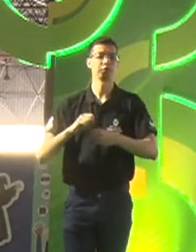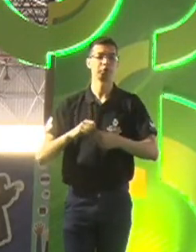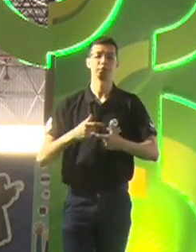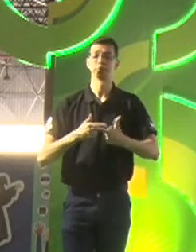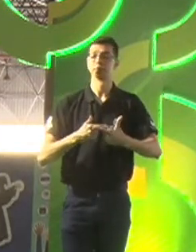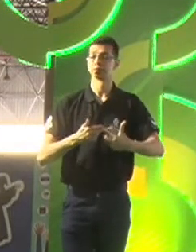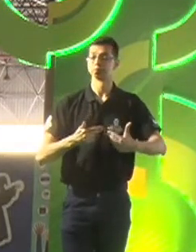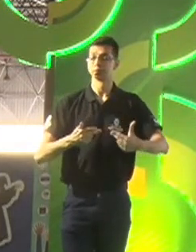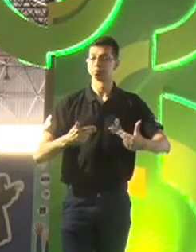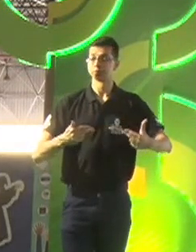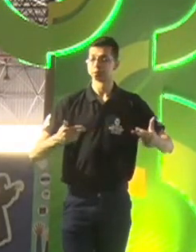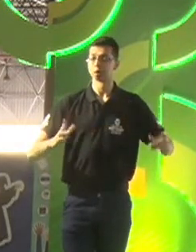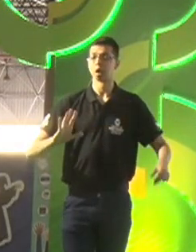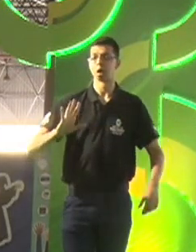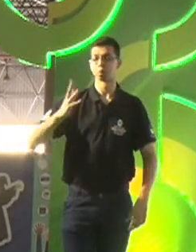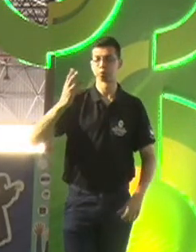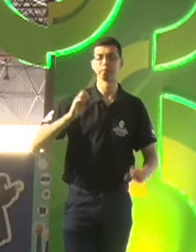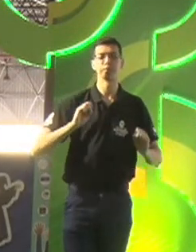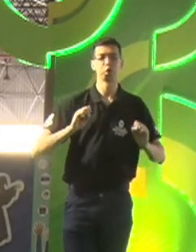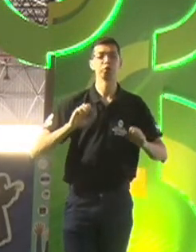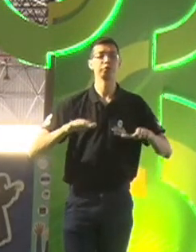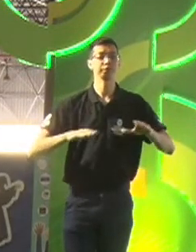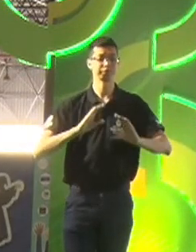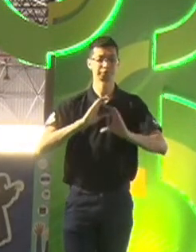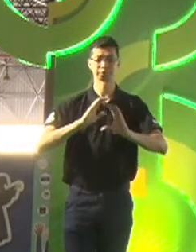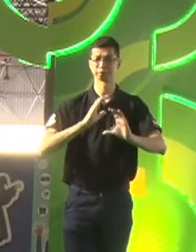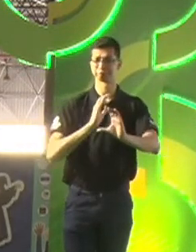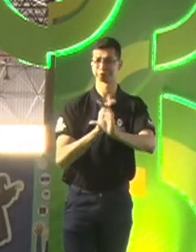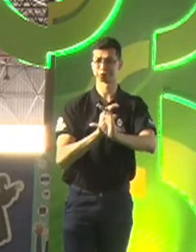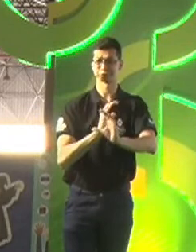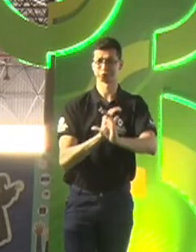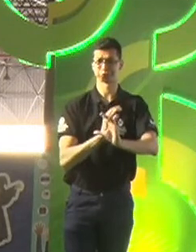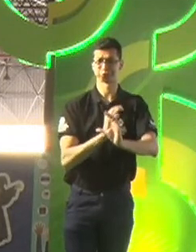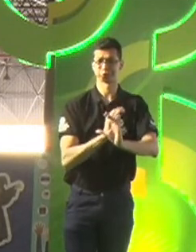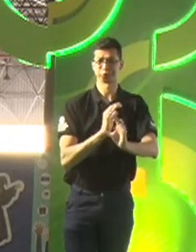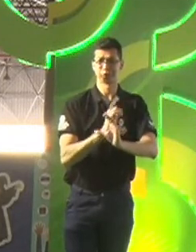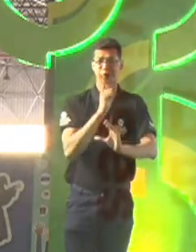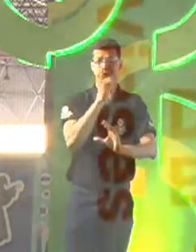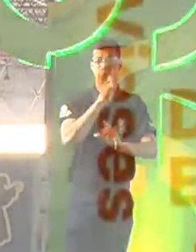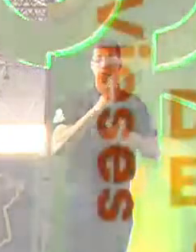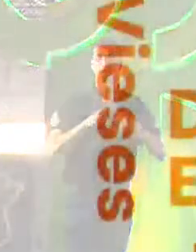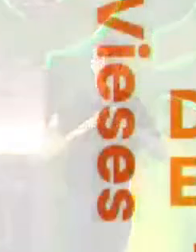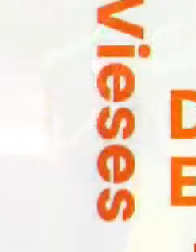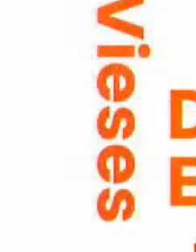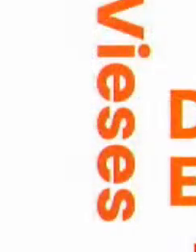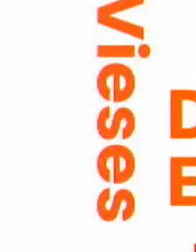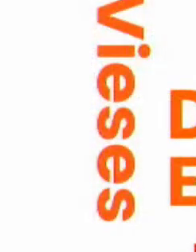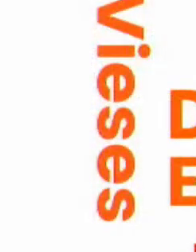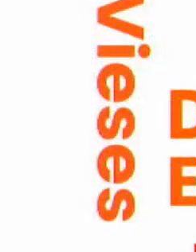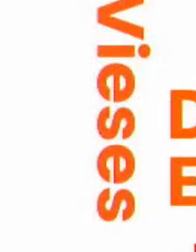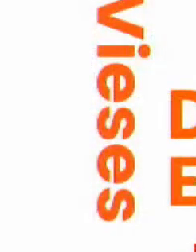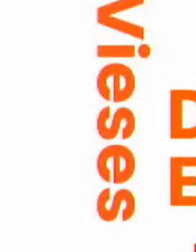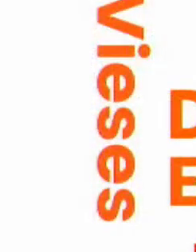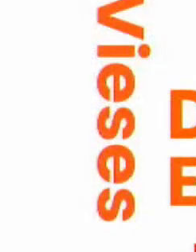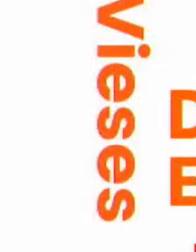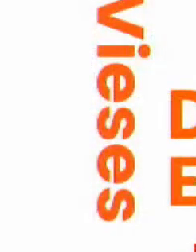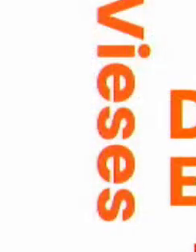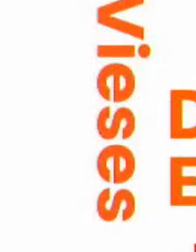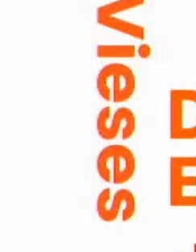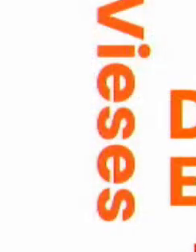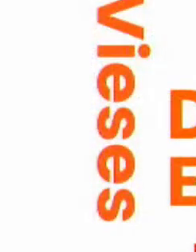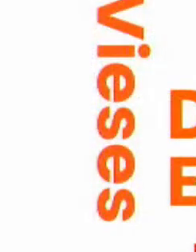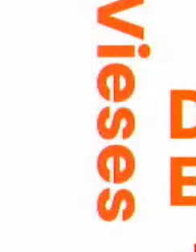acontecer de falhas na comunicação porque essa máquina não tem uma compreensão de